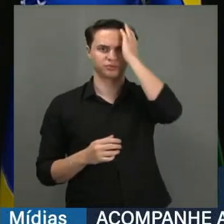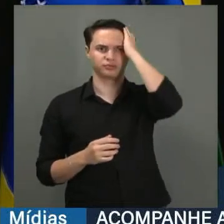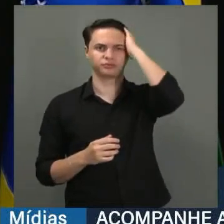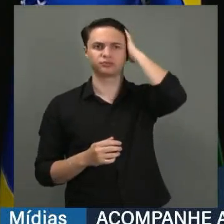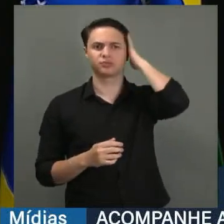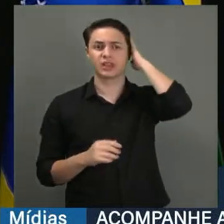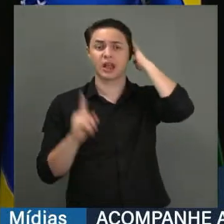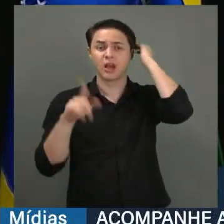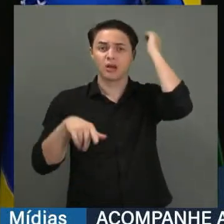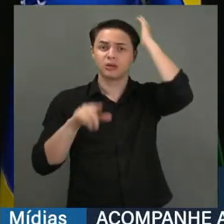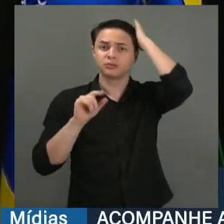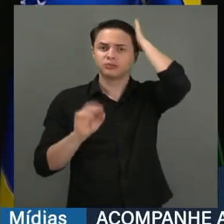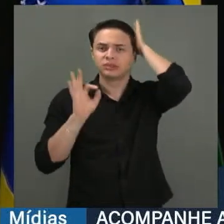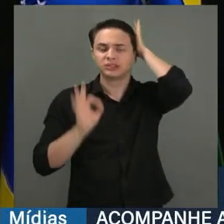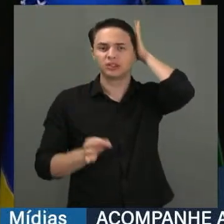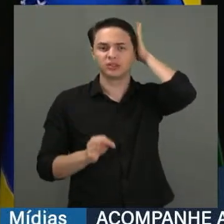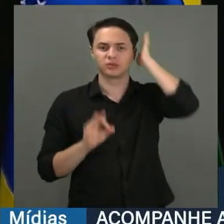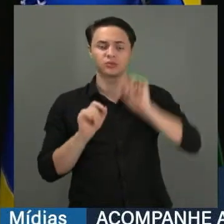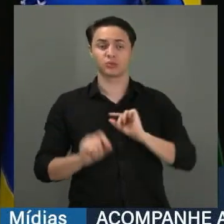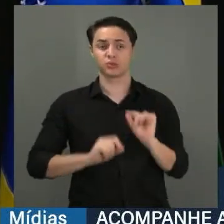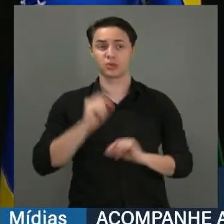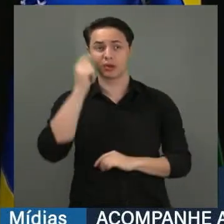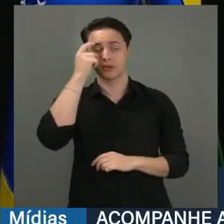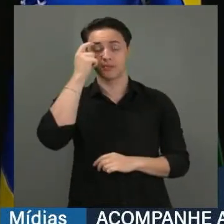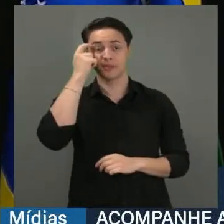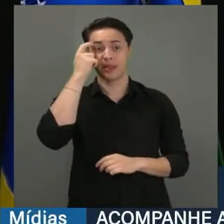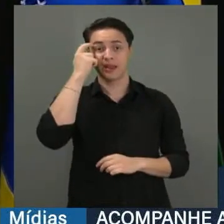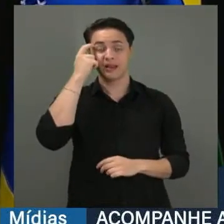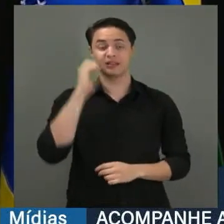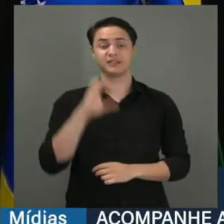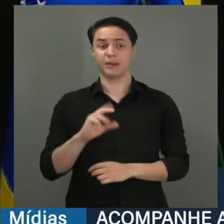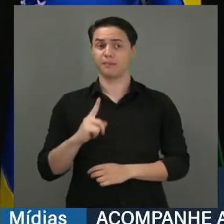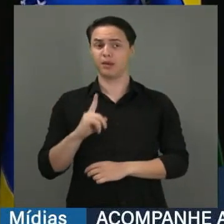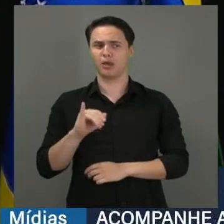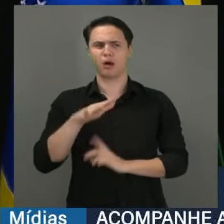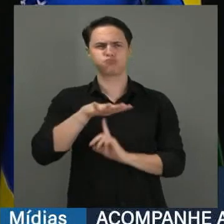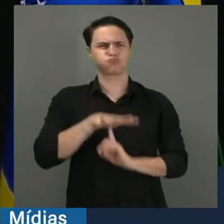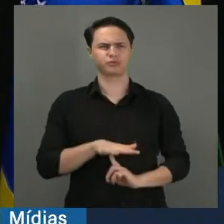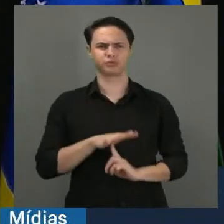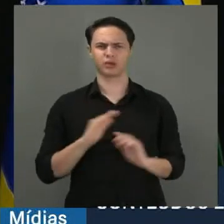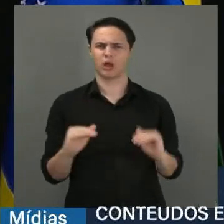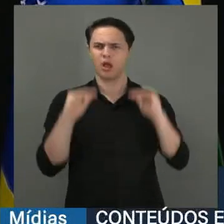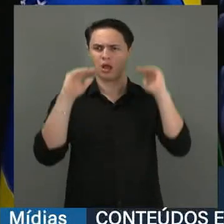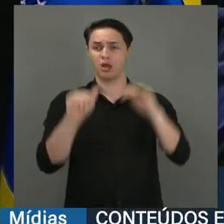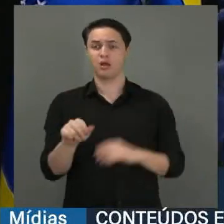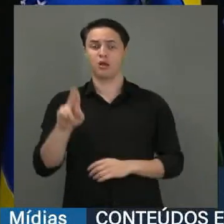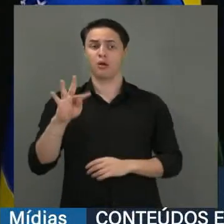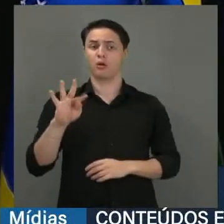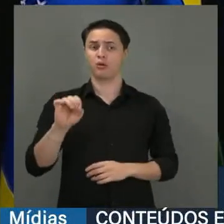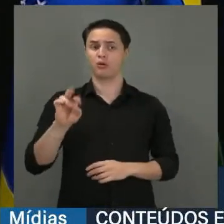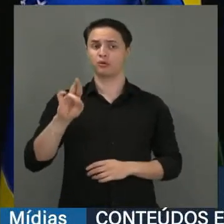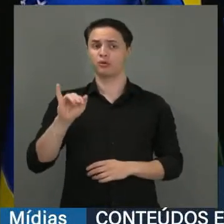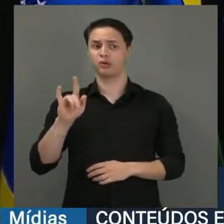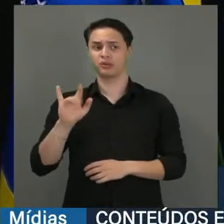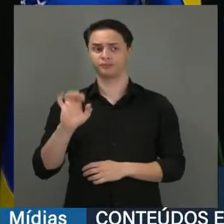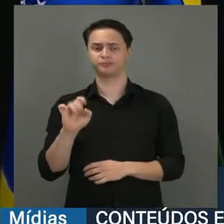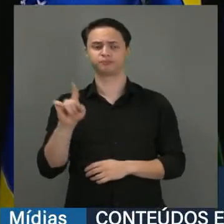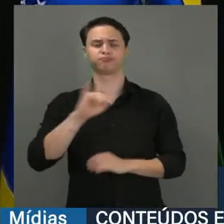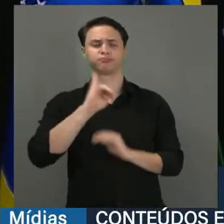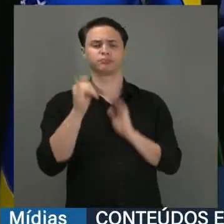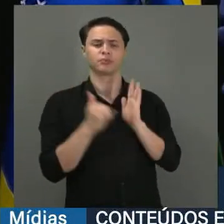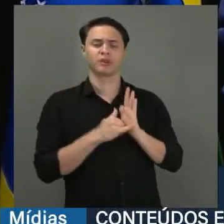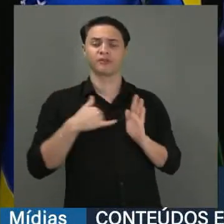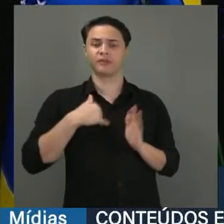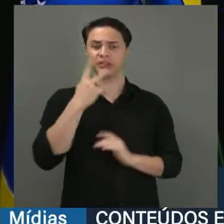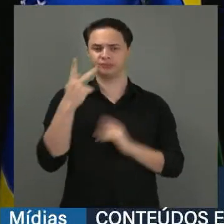que é exatamente essa CPI do abuso de autoridade. A condição básica para justificar a